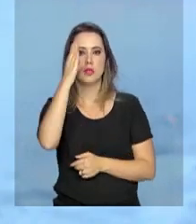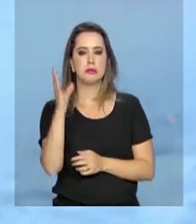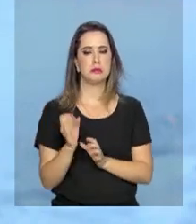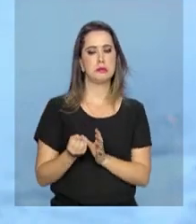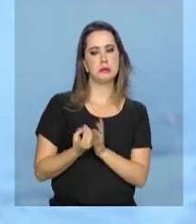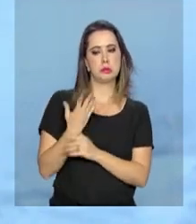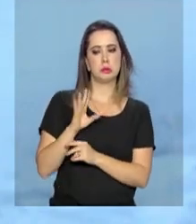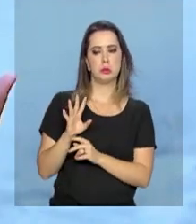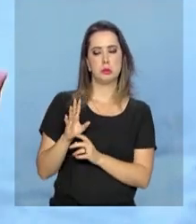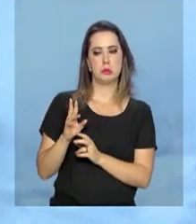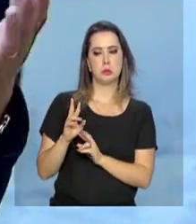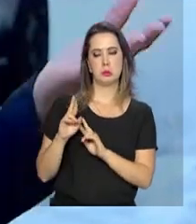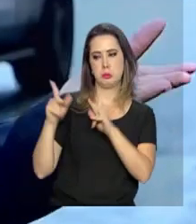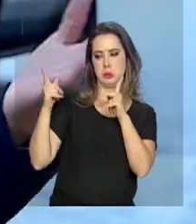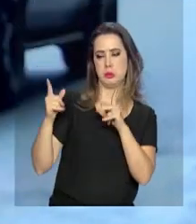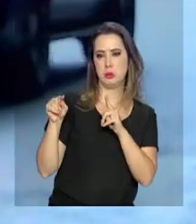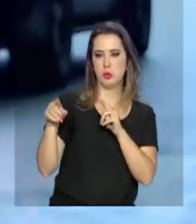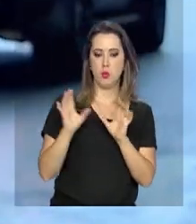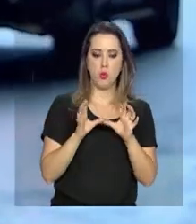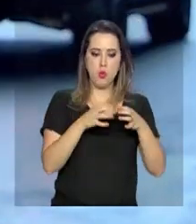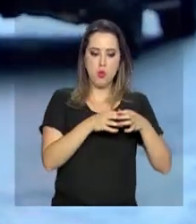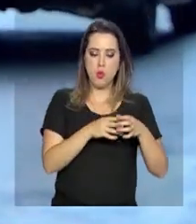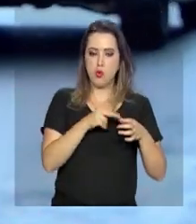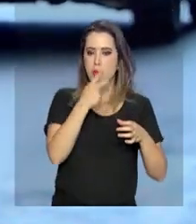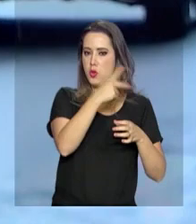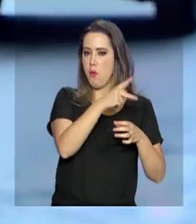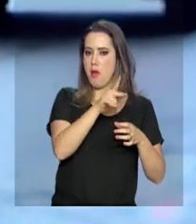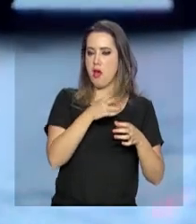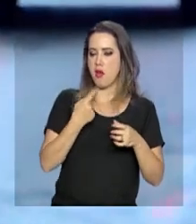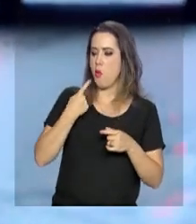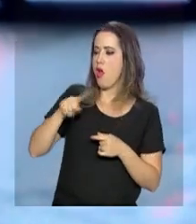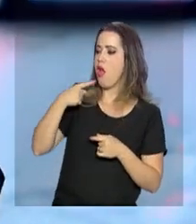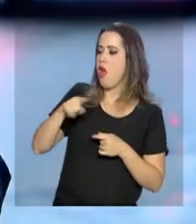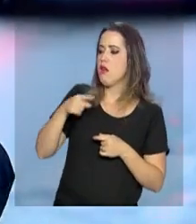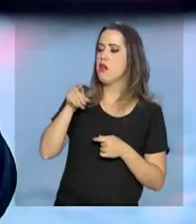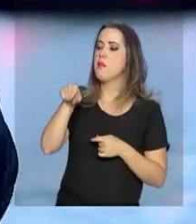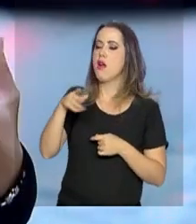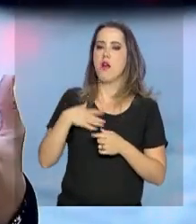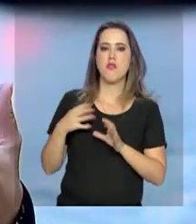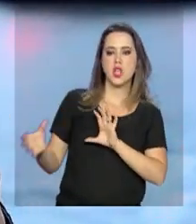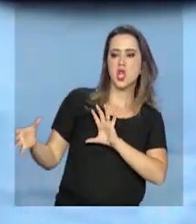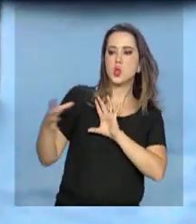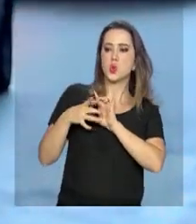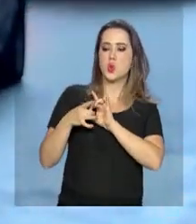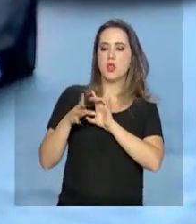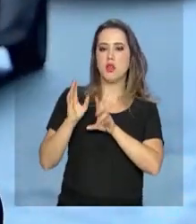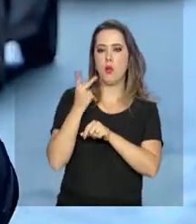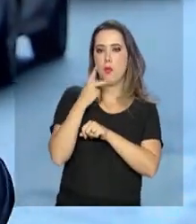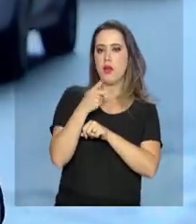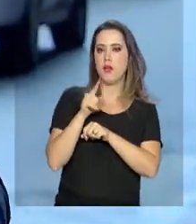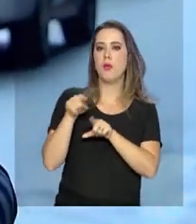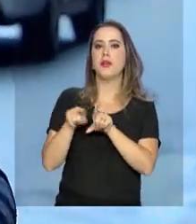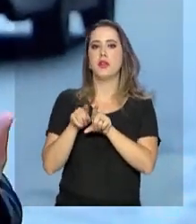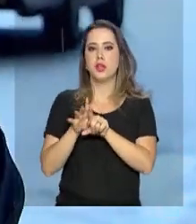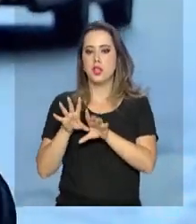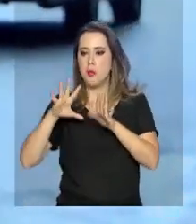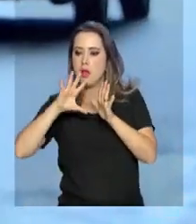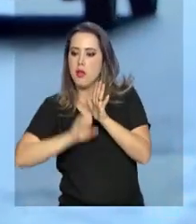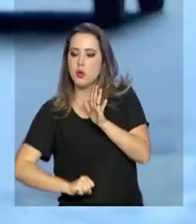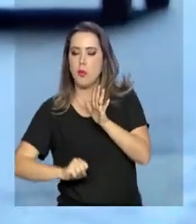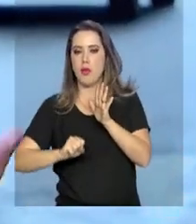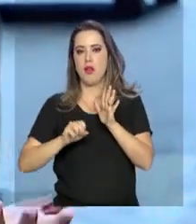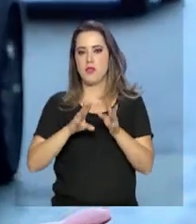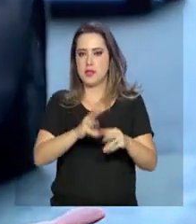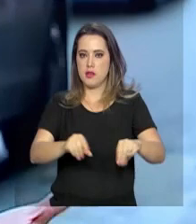criou um clima de rivalidade de um lado os paraguaios reclamavam diziam que eles não se misturavam e também tomavam as terras no